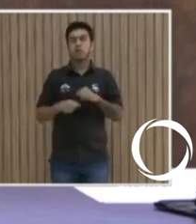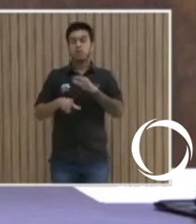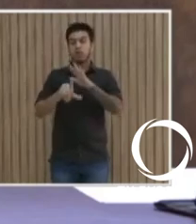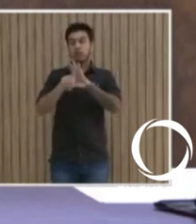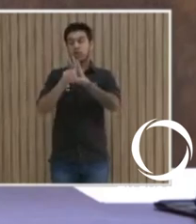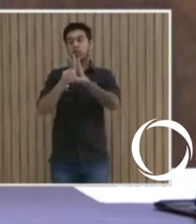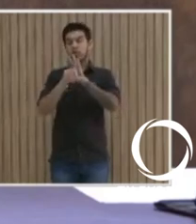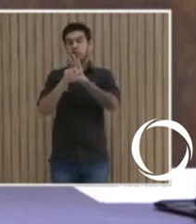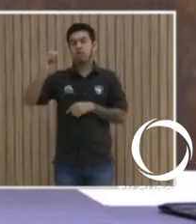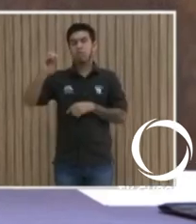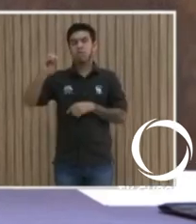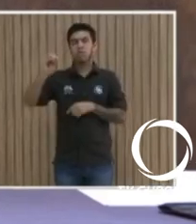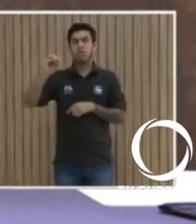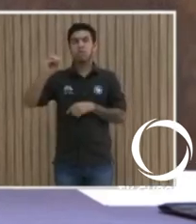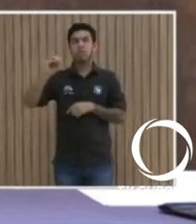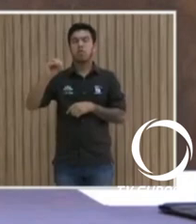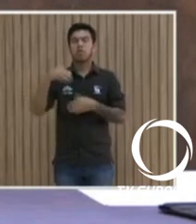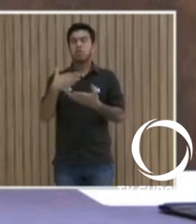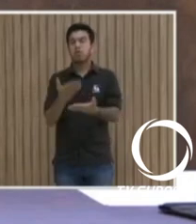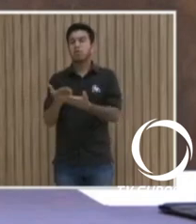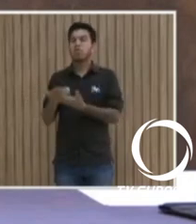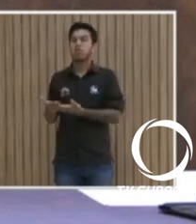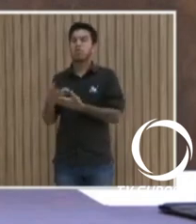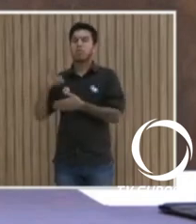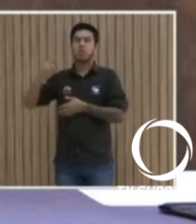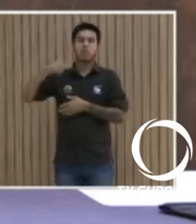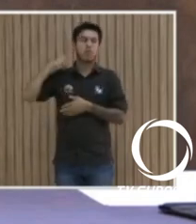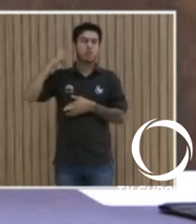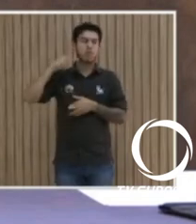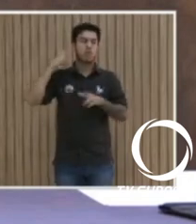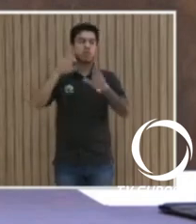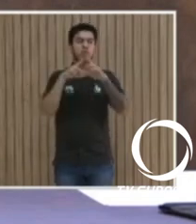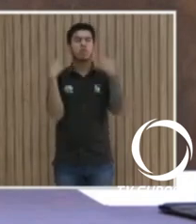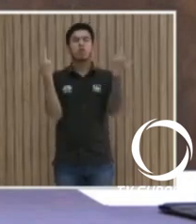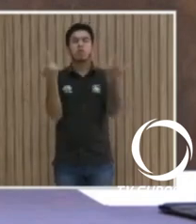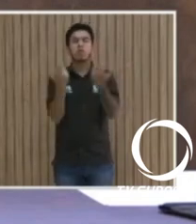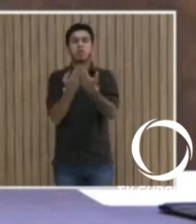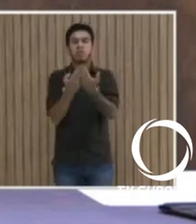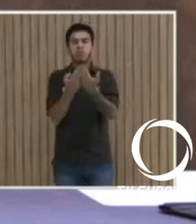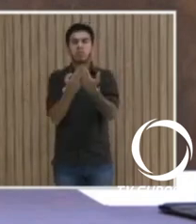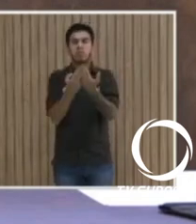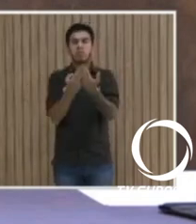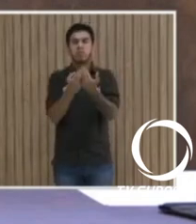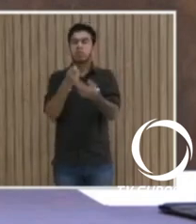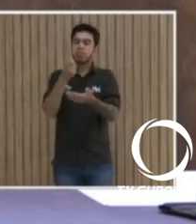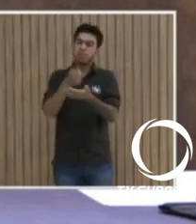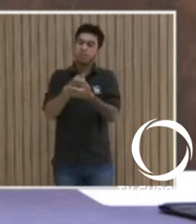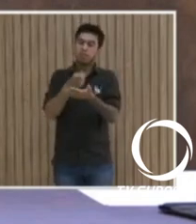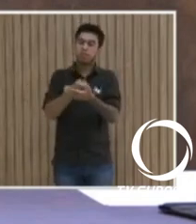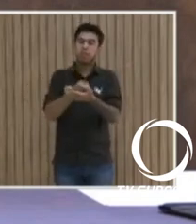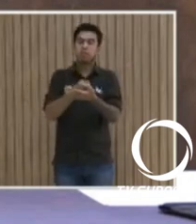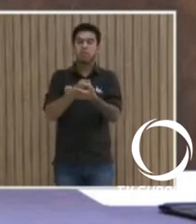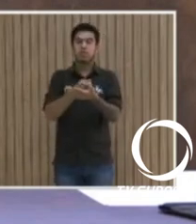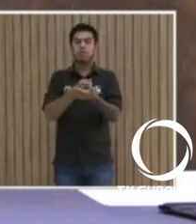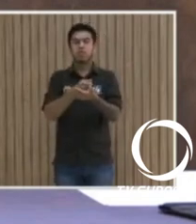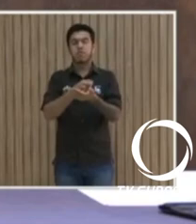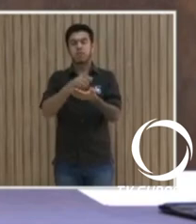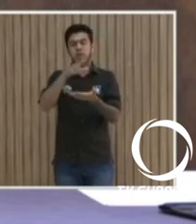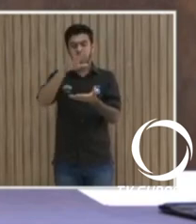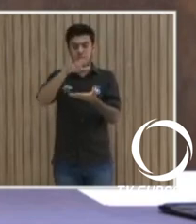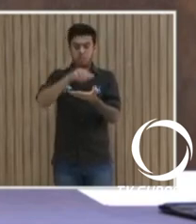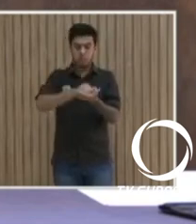Cristina Meira do PV convoco os vereadores para a sessão especial de julgamento conforme estabelece o